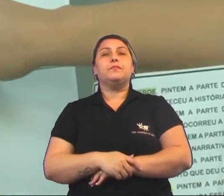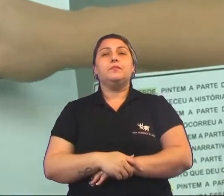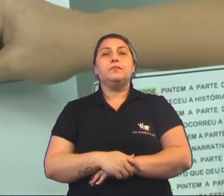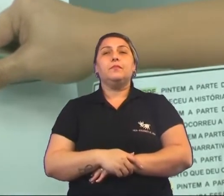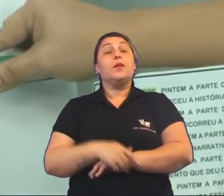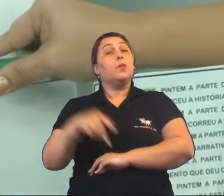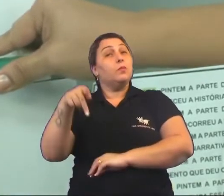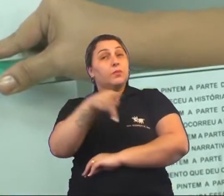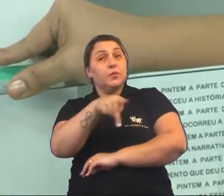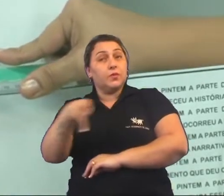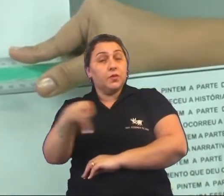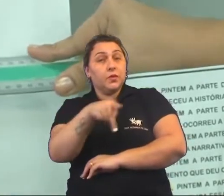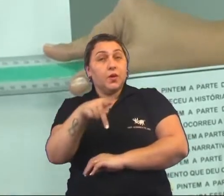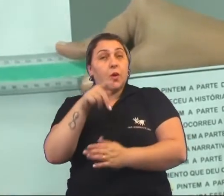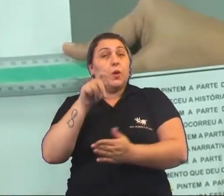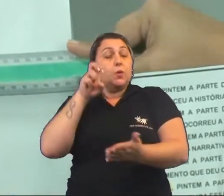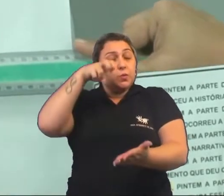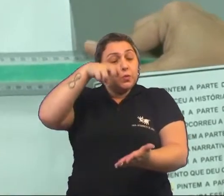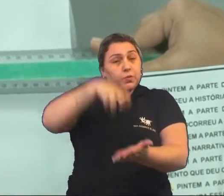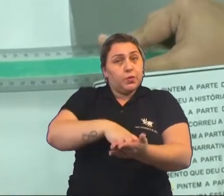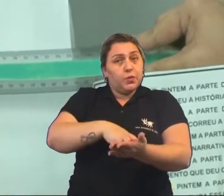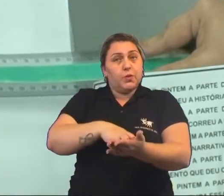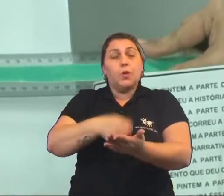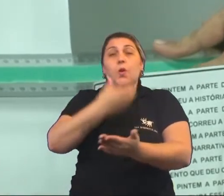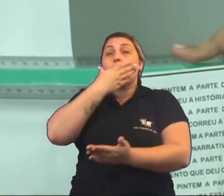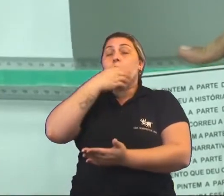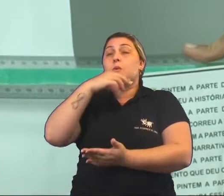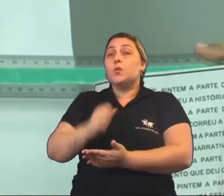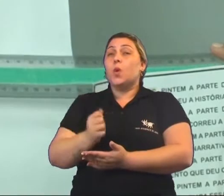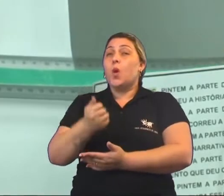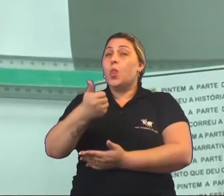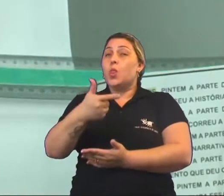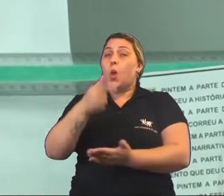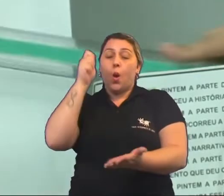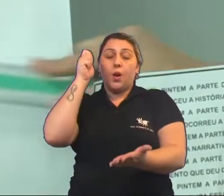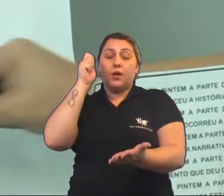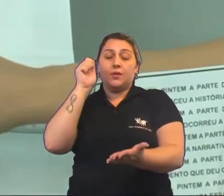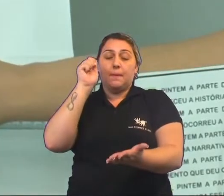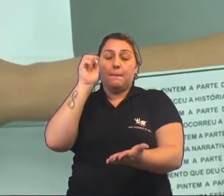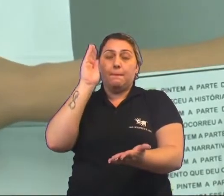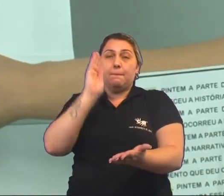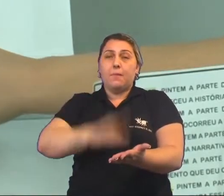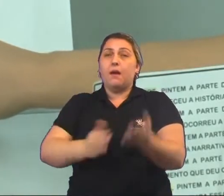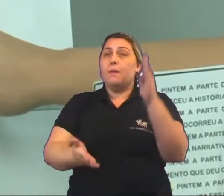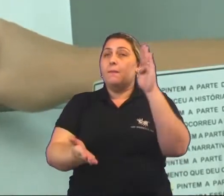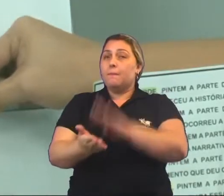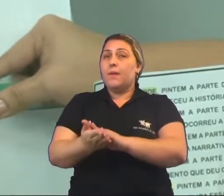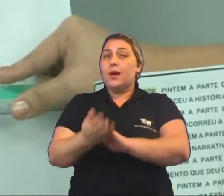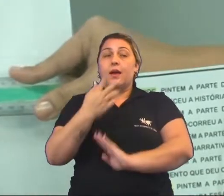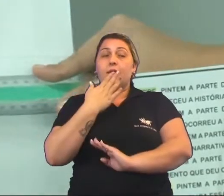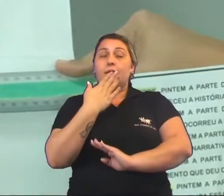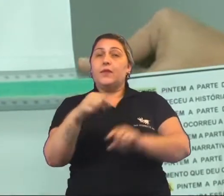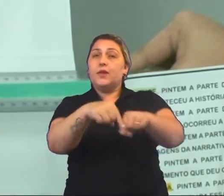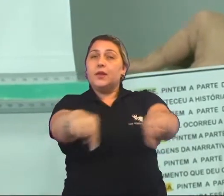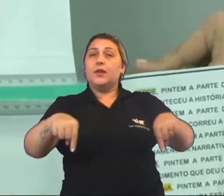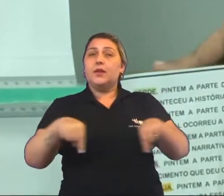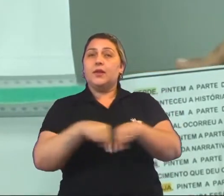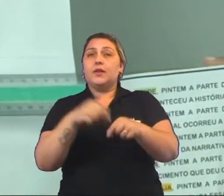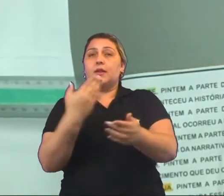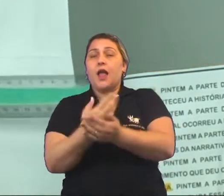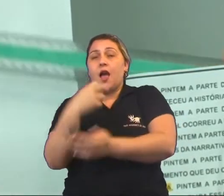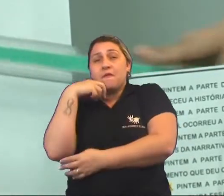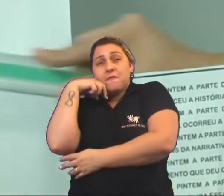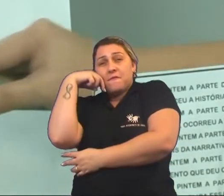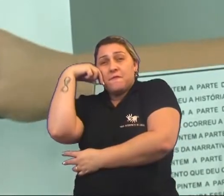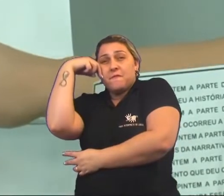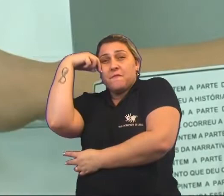Então, o mestre castigou os meninos com 12 bolos diante de toda a turma, causando